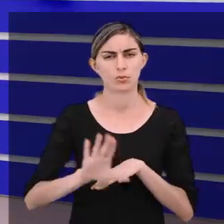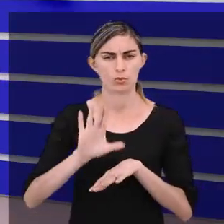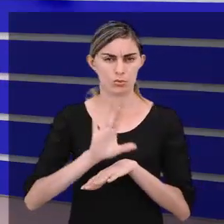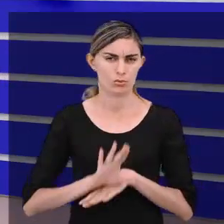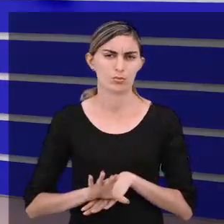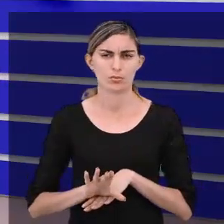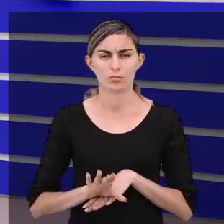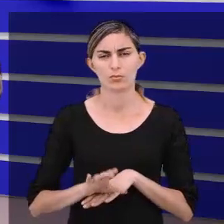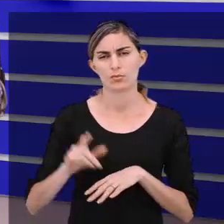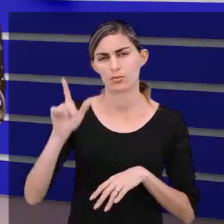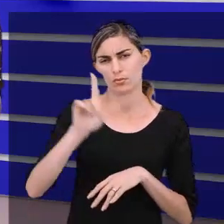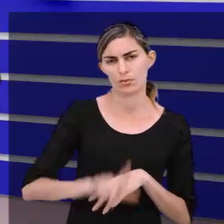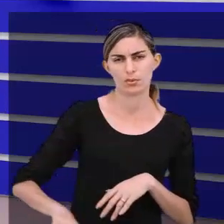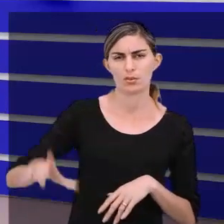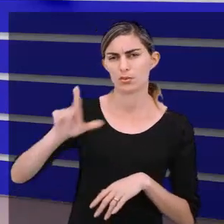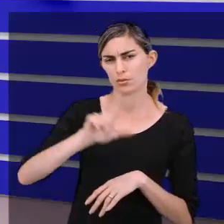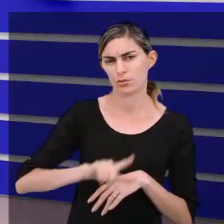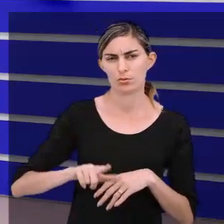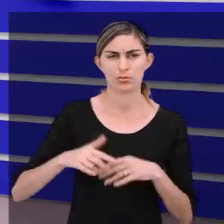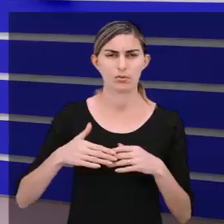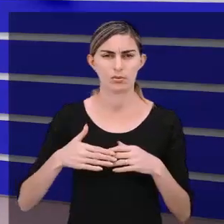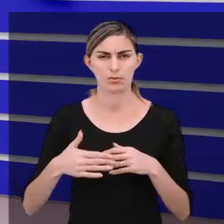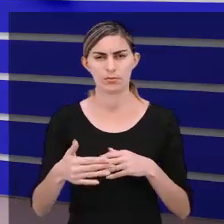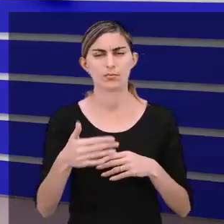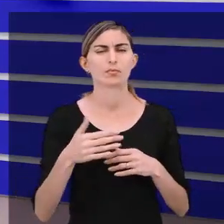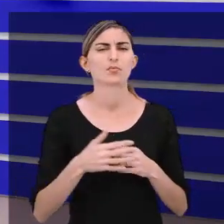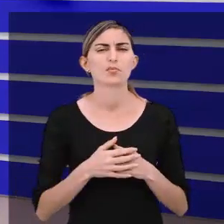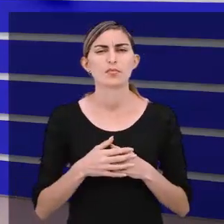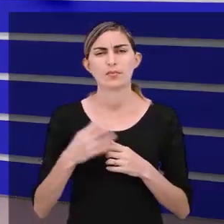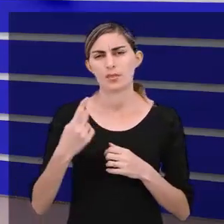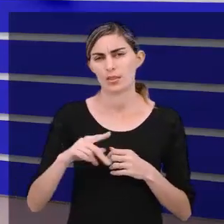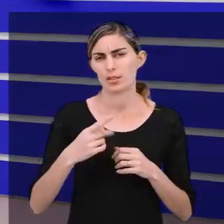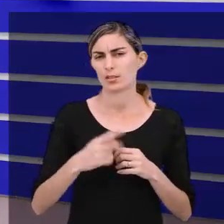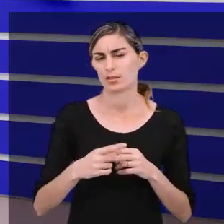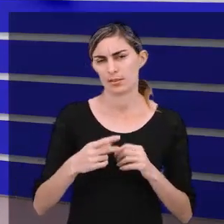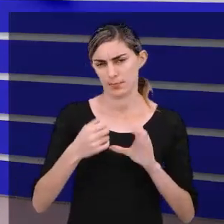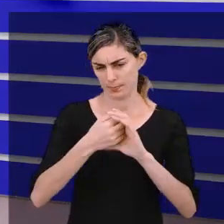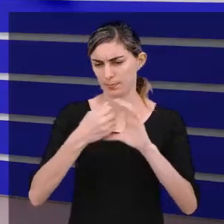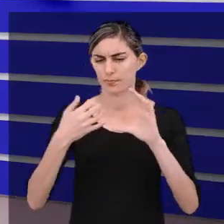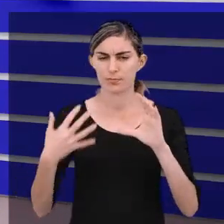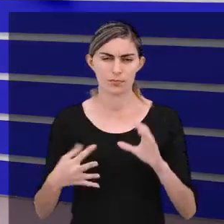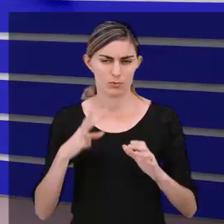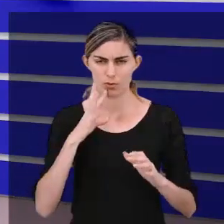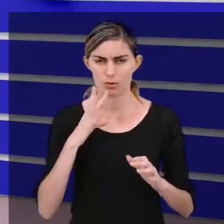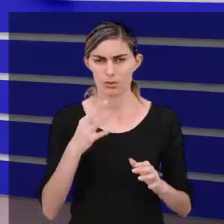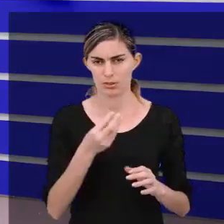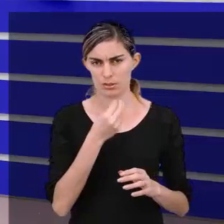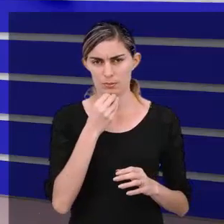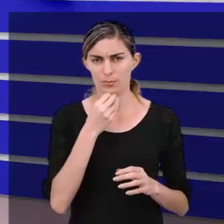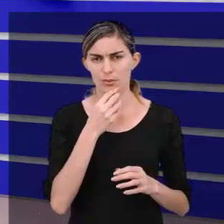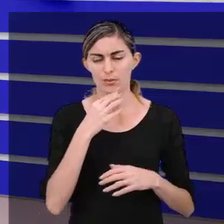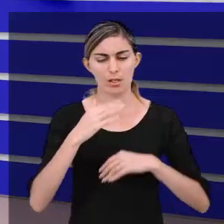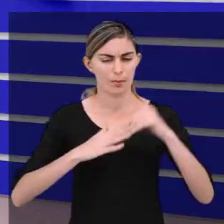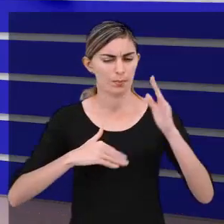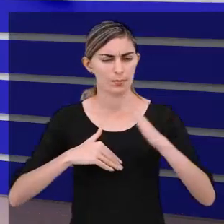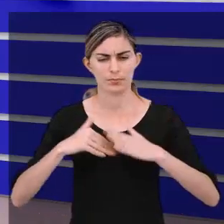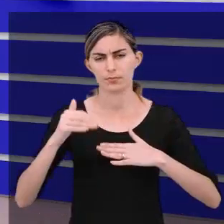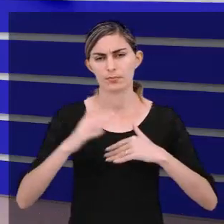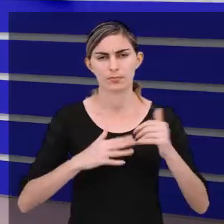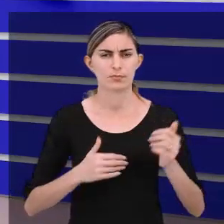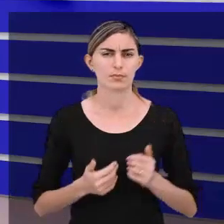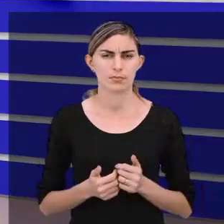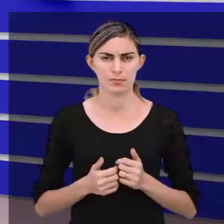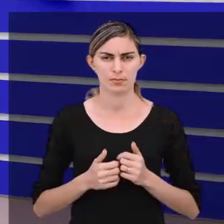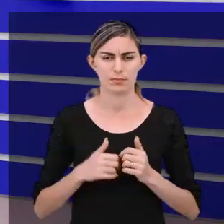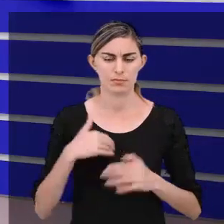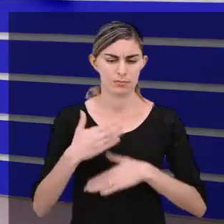partir de uma literatura, a partir... E aí, esse aspecto é o aspecto do conhecimento. E aí vem a habilidade. Como é que ele